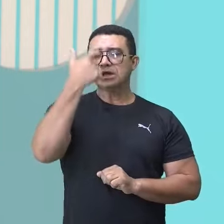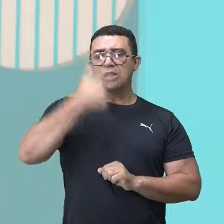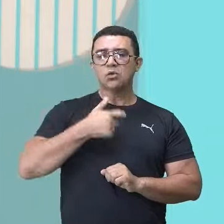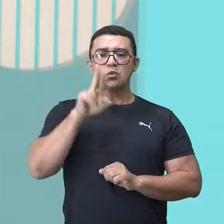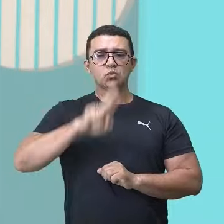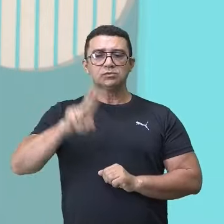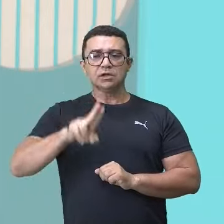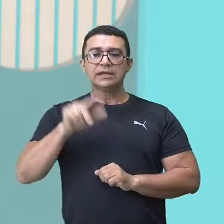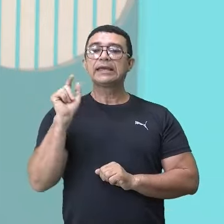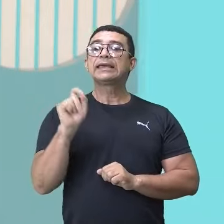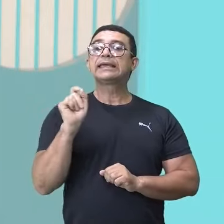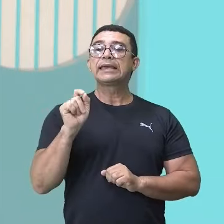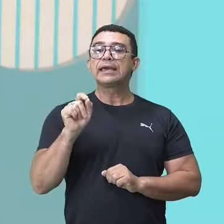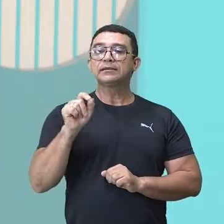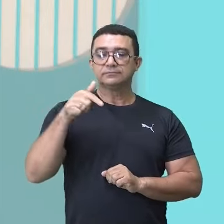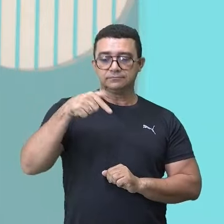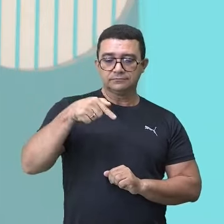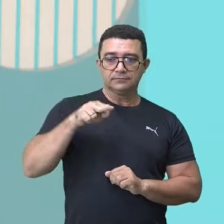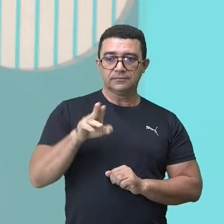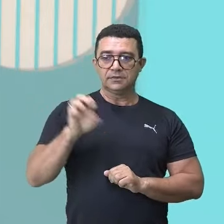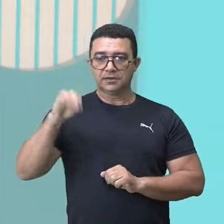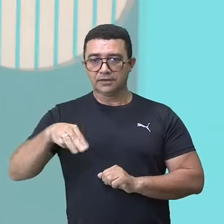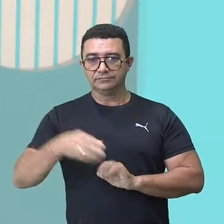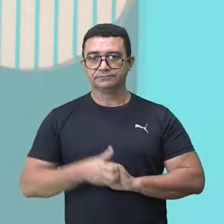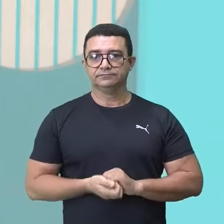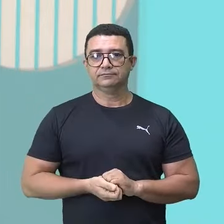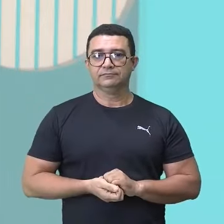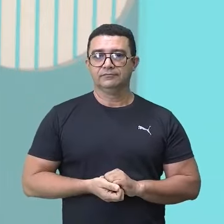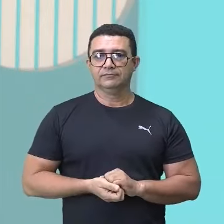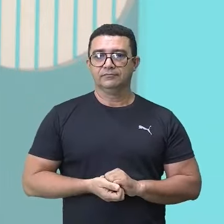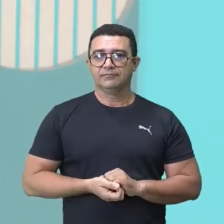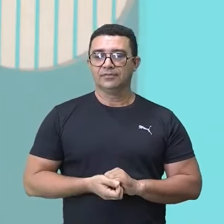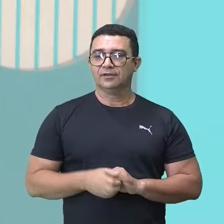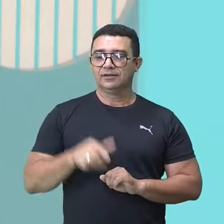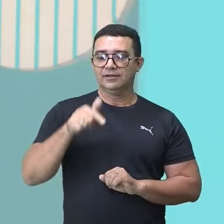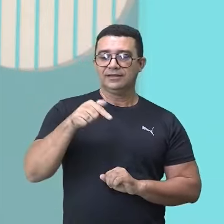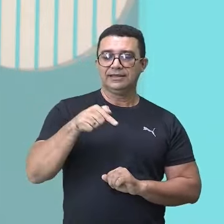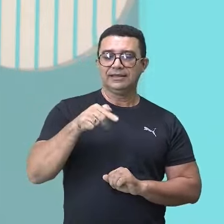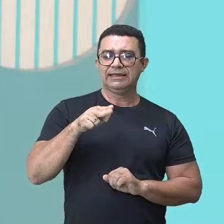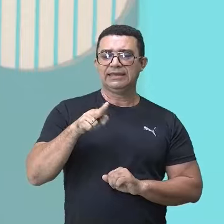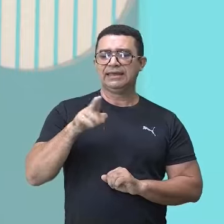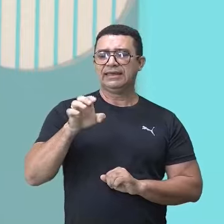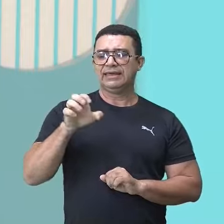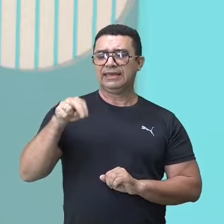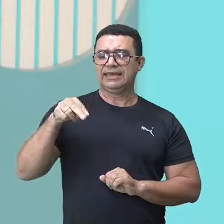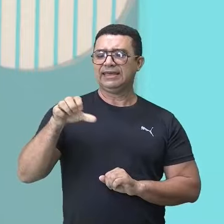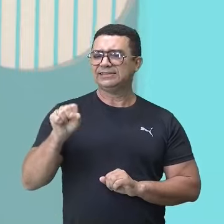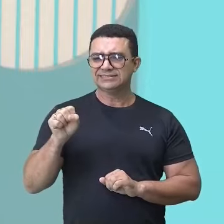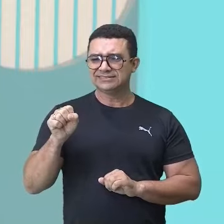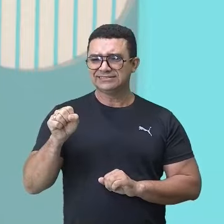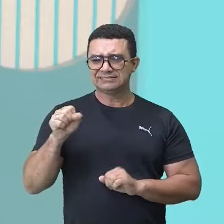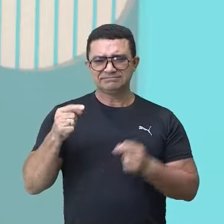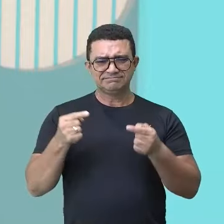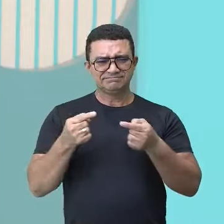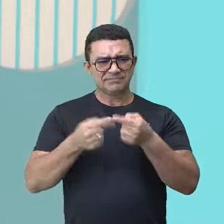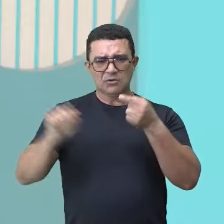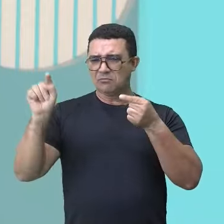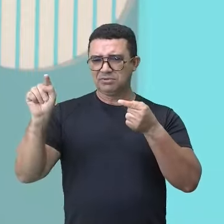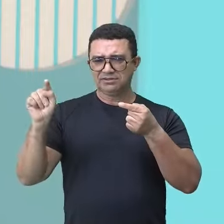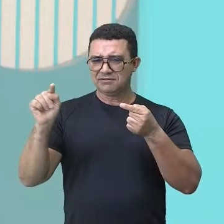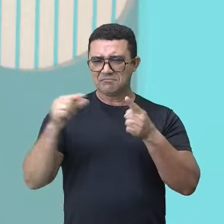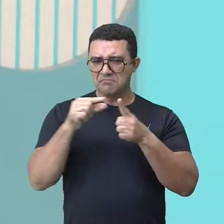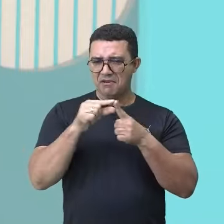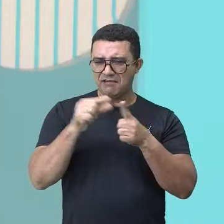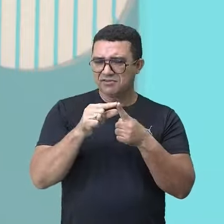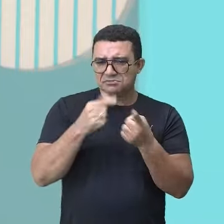acho não sei tá mas eu acho que ninguém fala assim ó quem está aqui eu eu acho não sei né Eu acho que vocês não falam